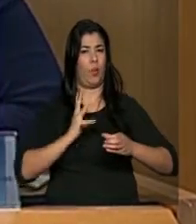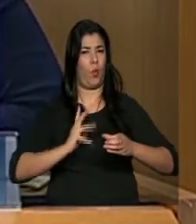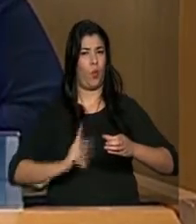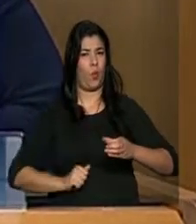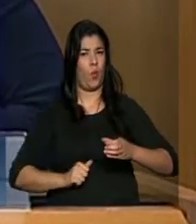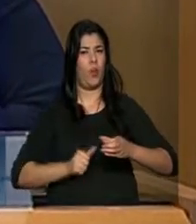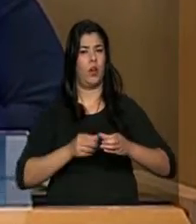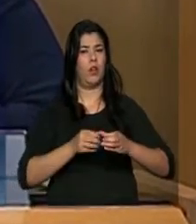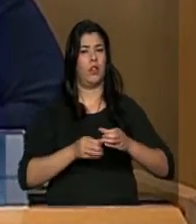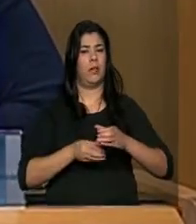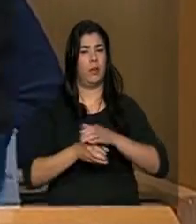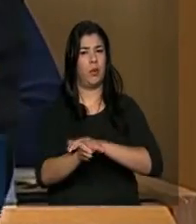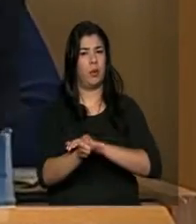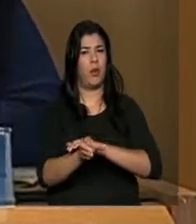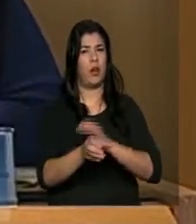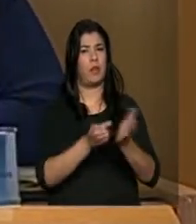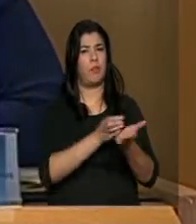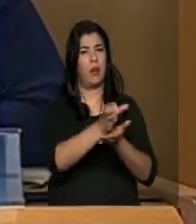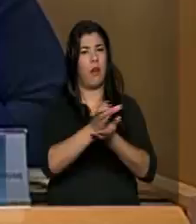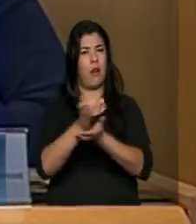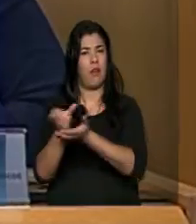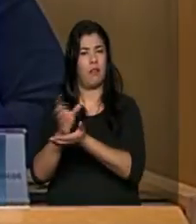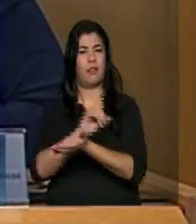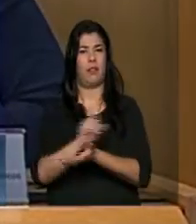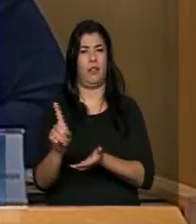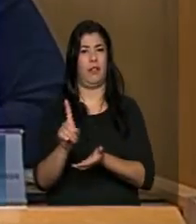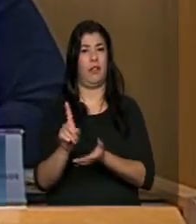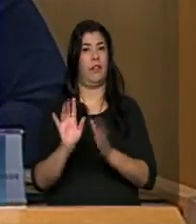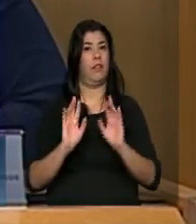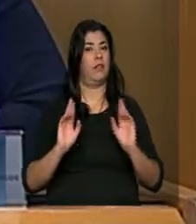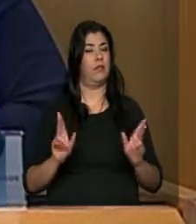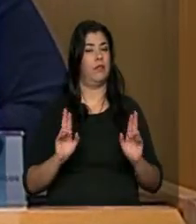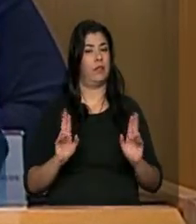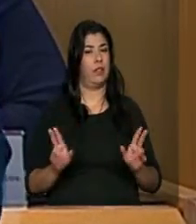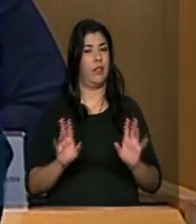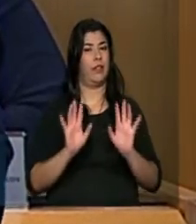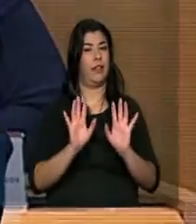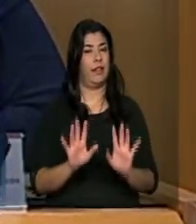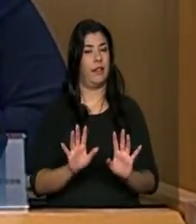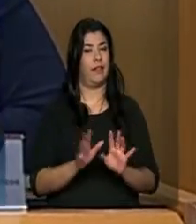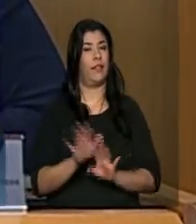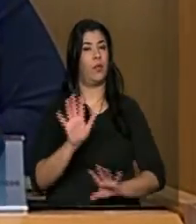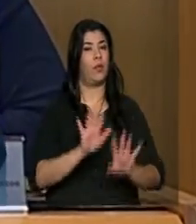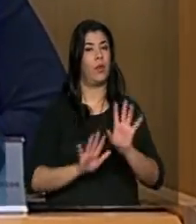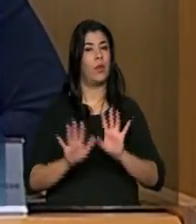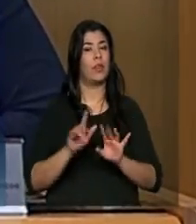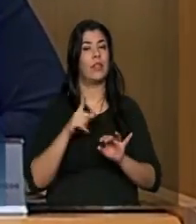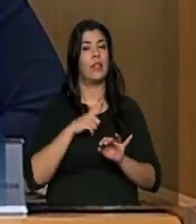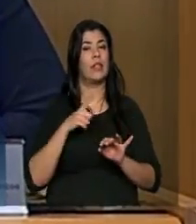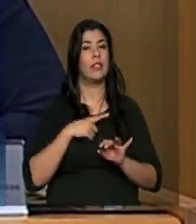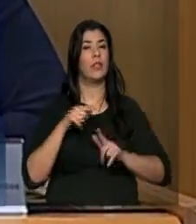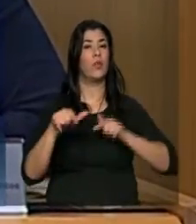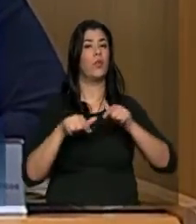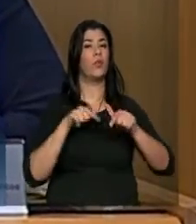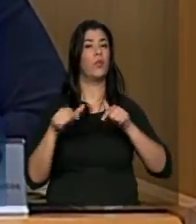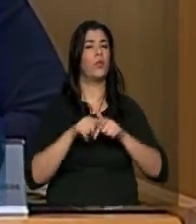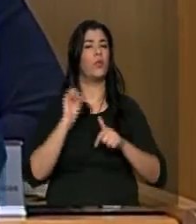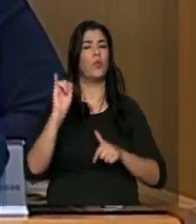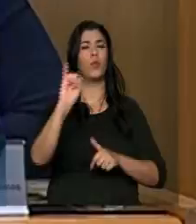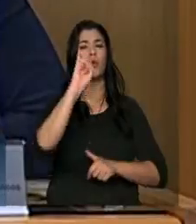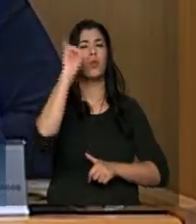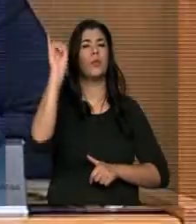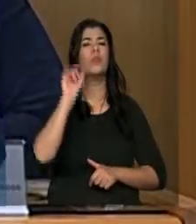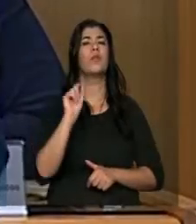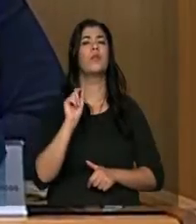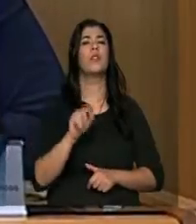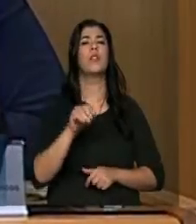e distribuído. Mas os bancos de leite têm se prestado a uma função muito importante de